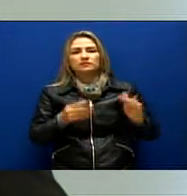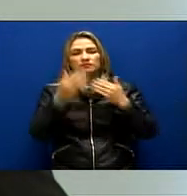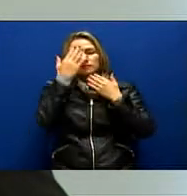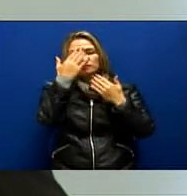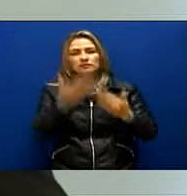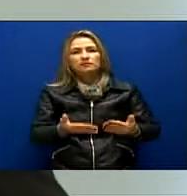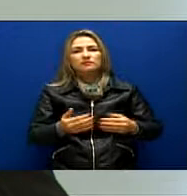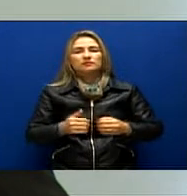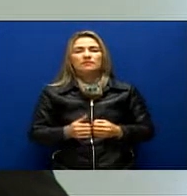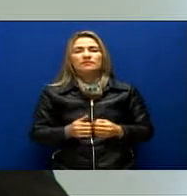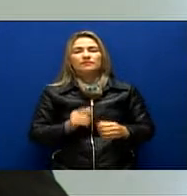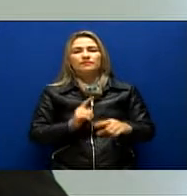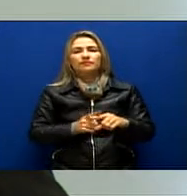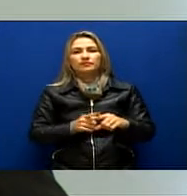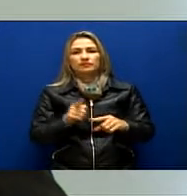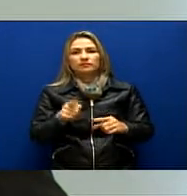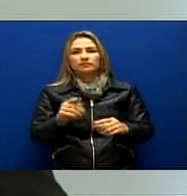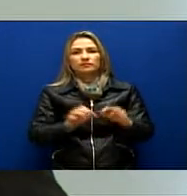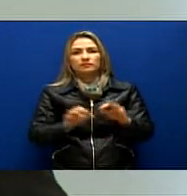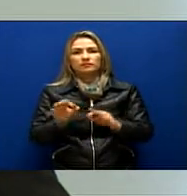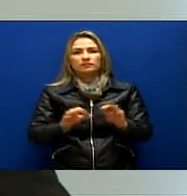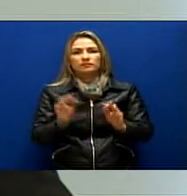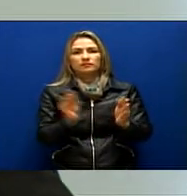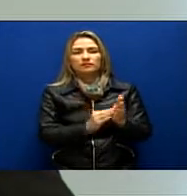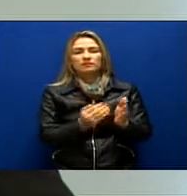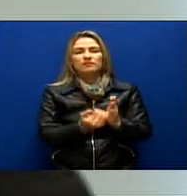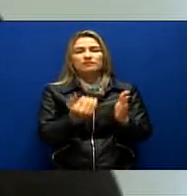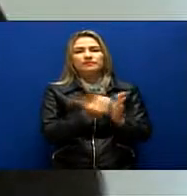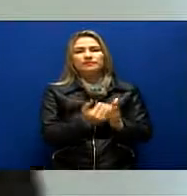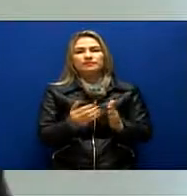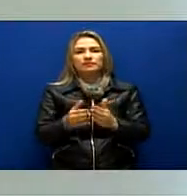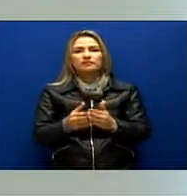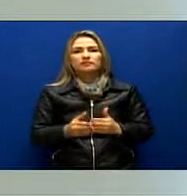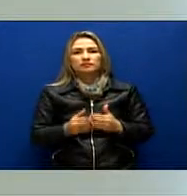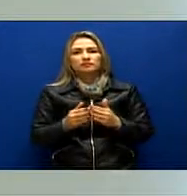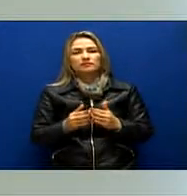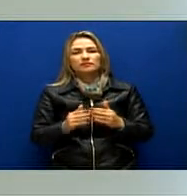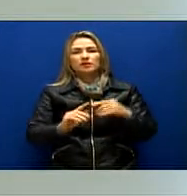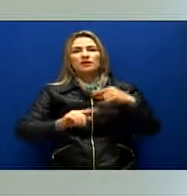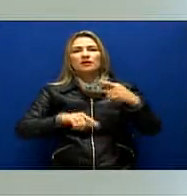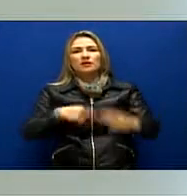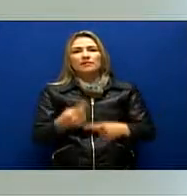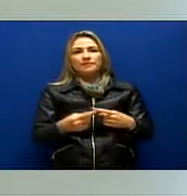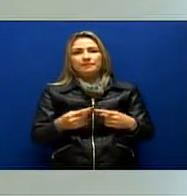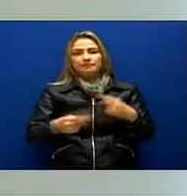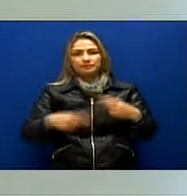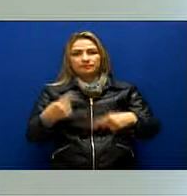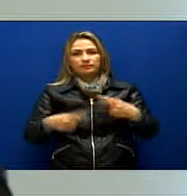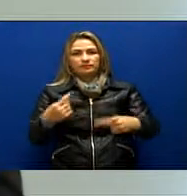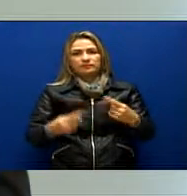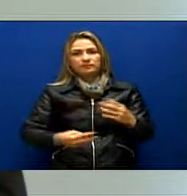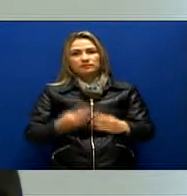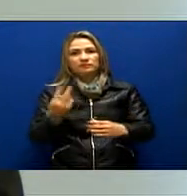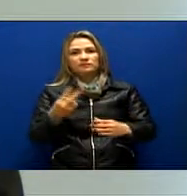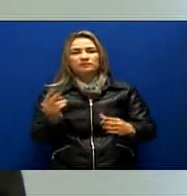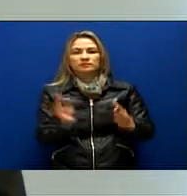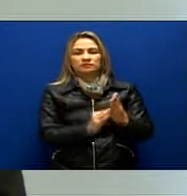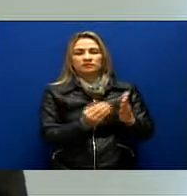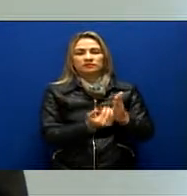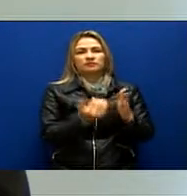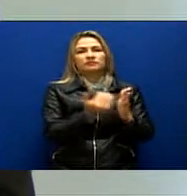emendas para colocar e... Eu sugeri que fosse colocada em segunda discussão para que nós pudéssemos